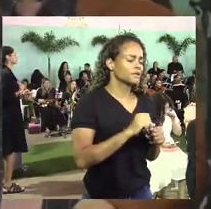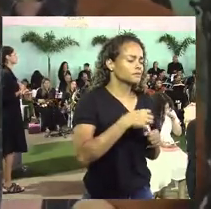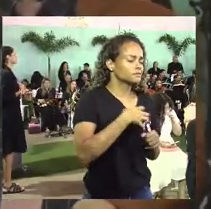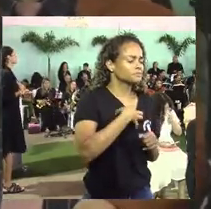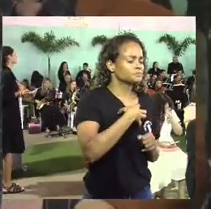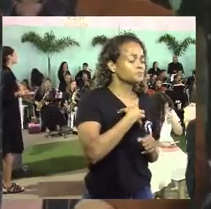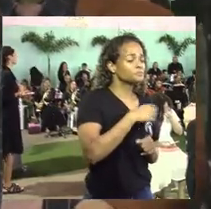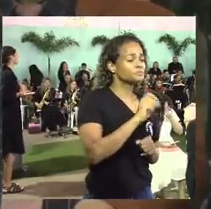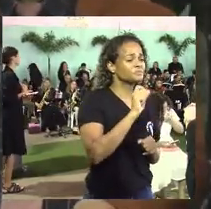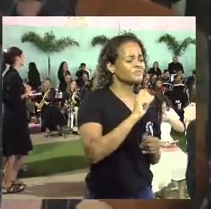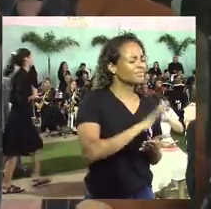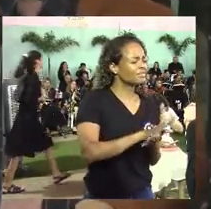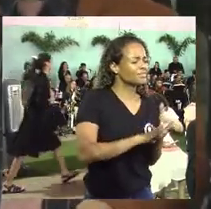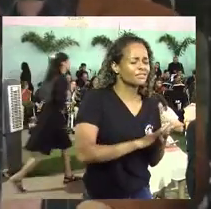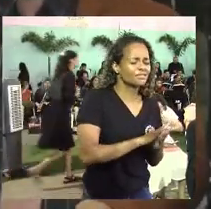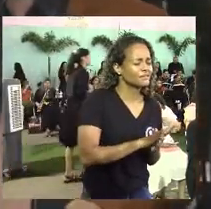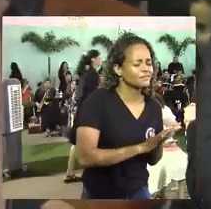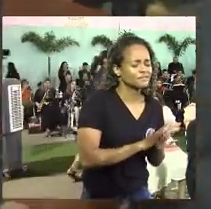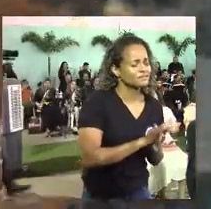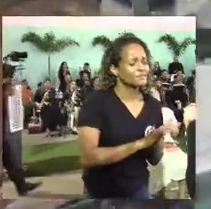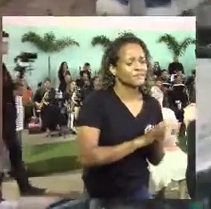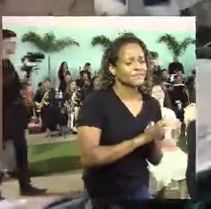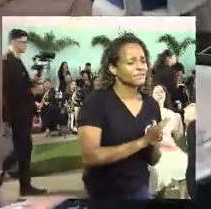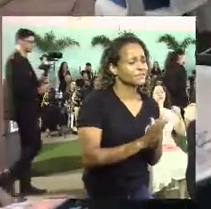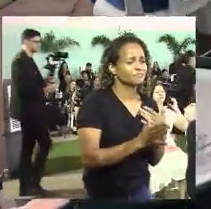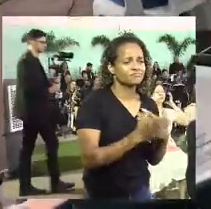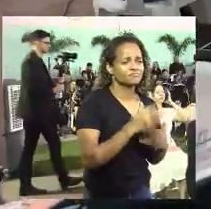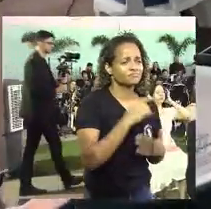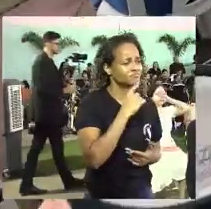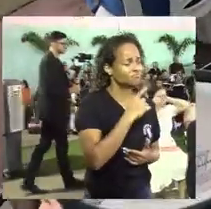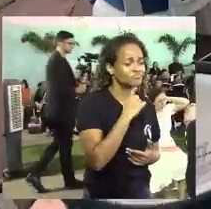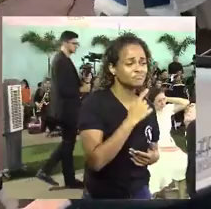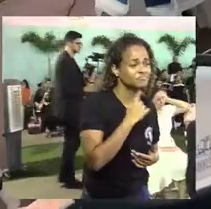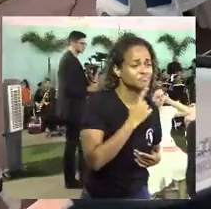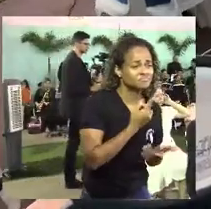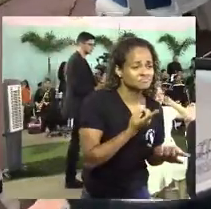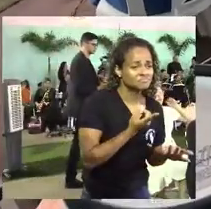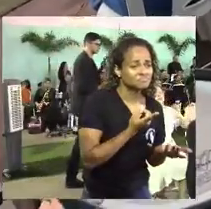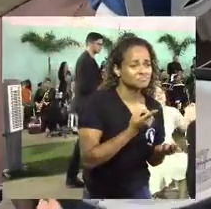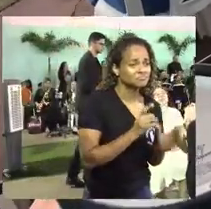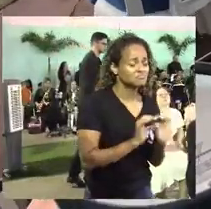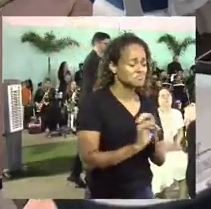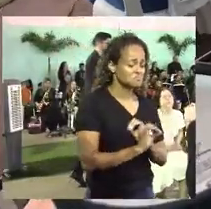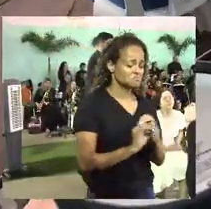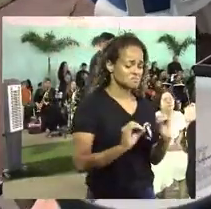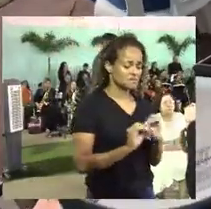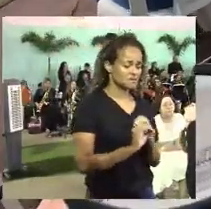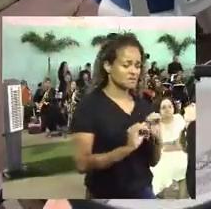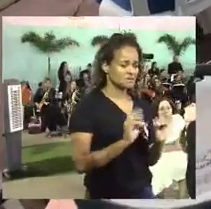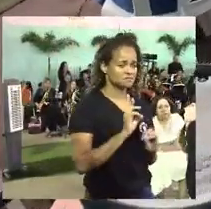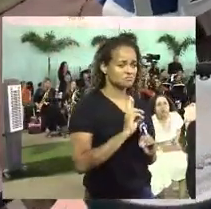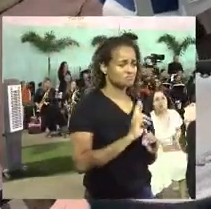ao sentir que nada adiantou foi tudo em vão